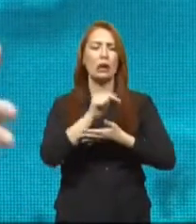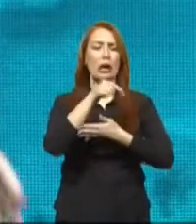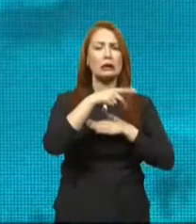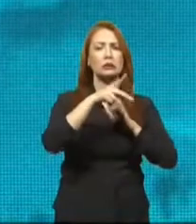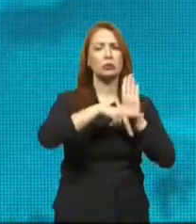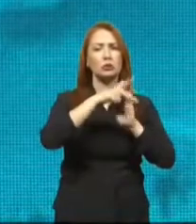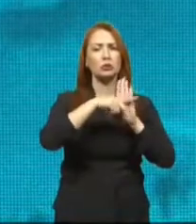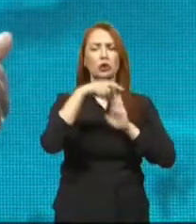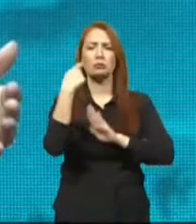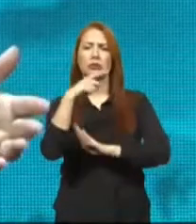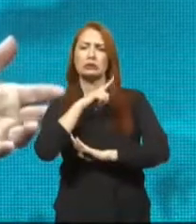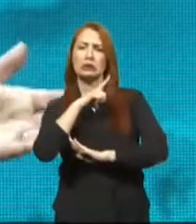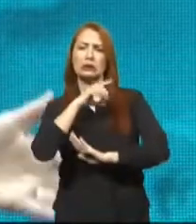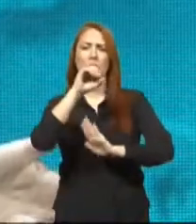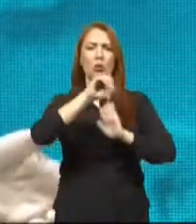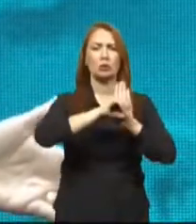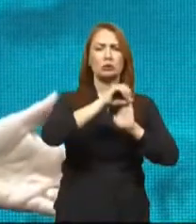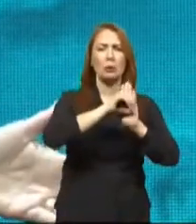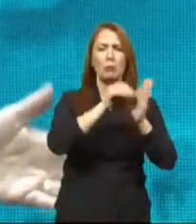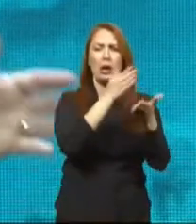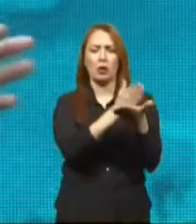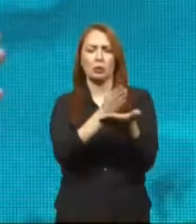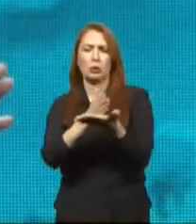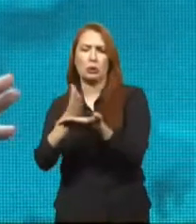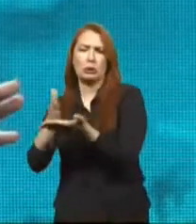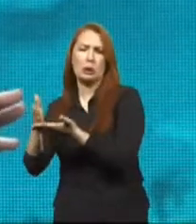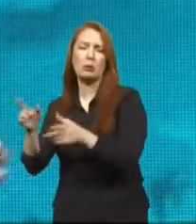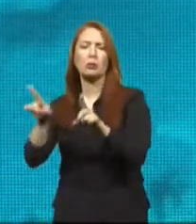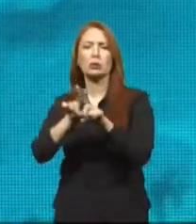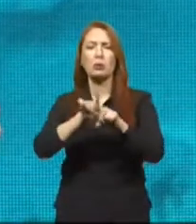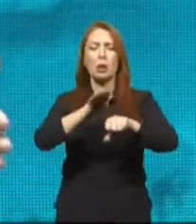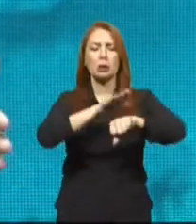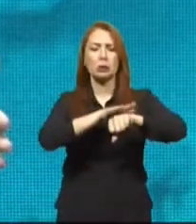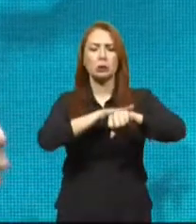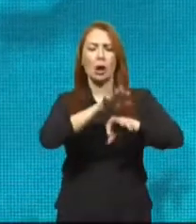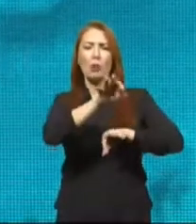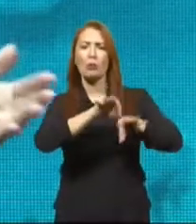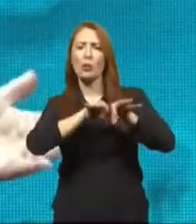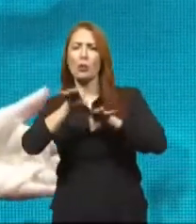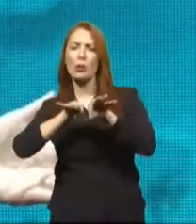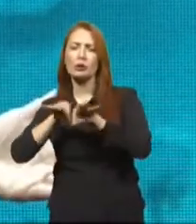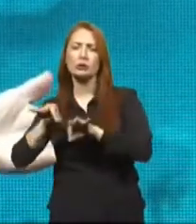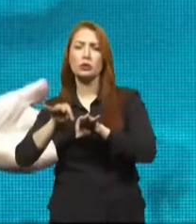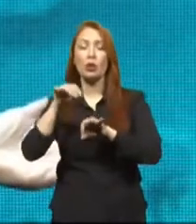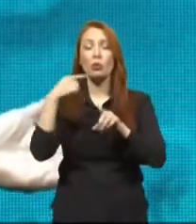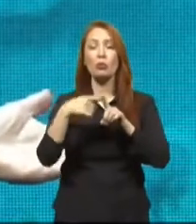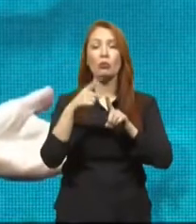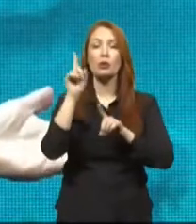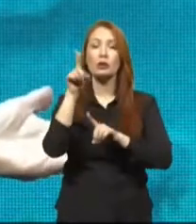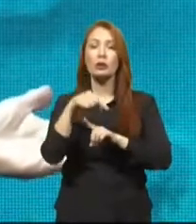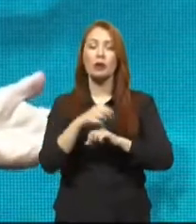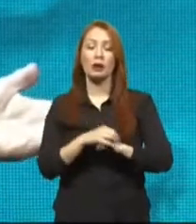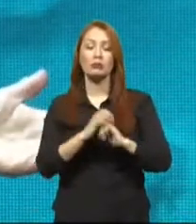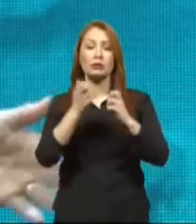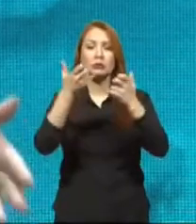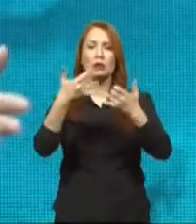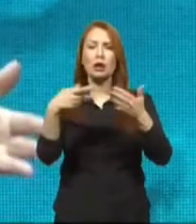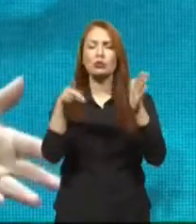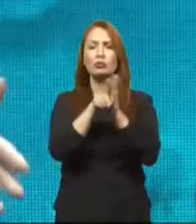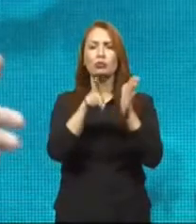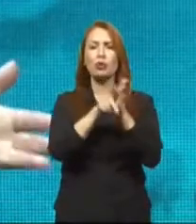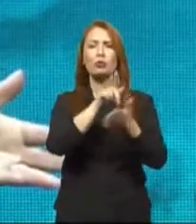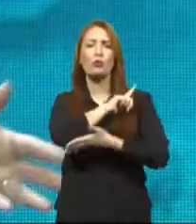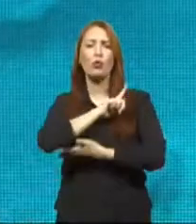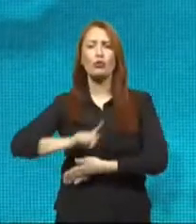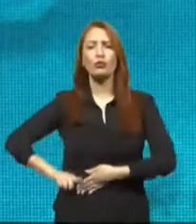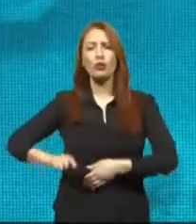Orçamento, etapas, período de execução, porque também é uma prestação de contas que deve ser feita ao governo do Estado. Claro. Né? É um